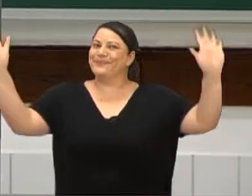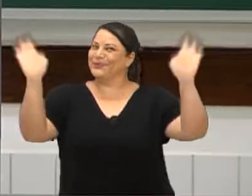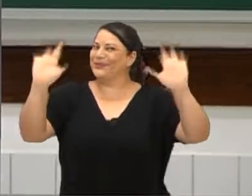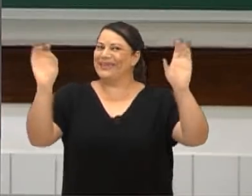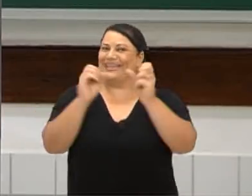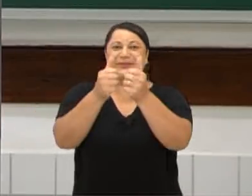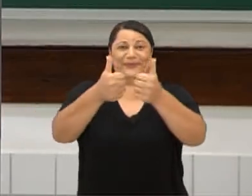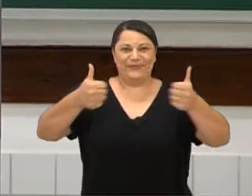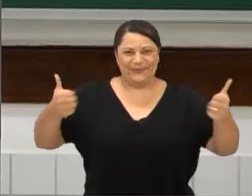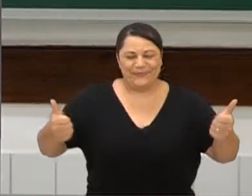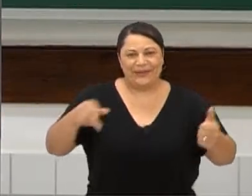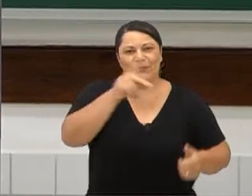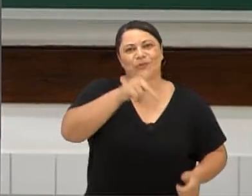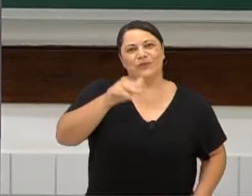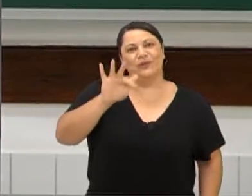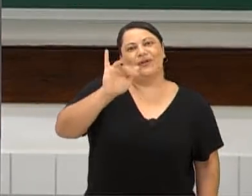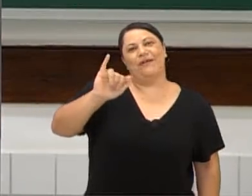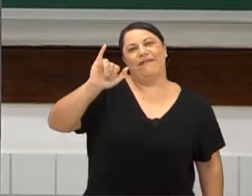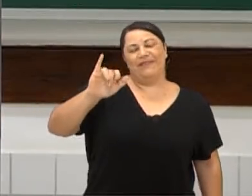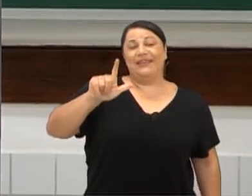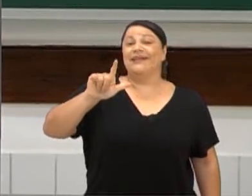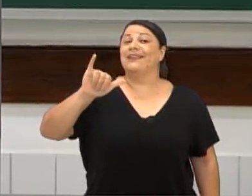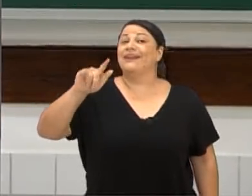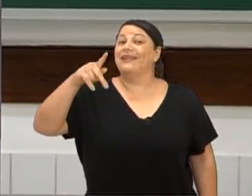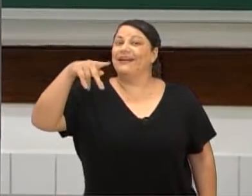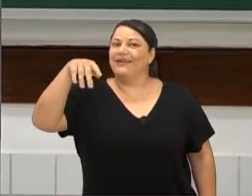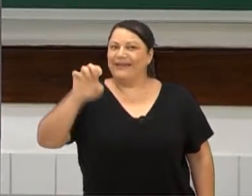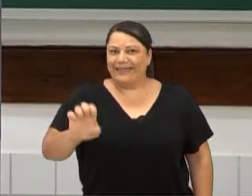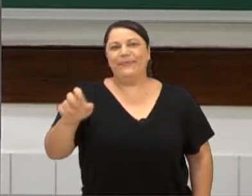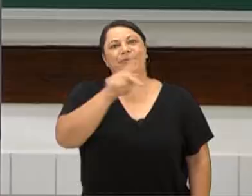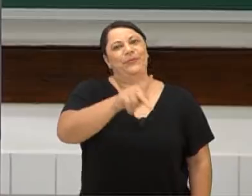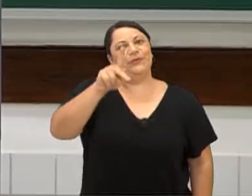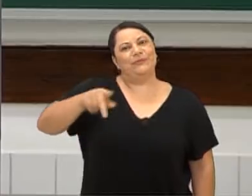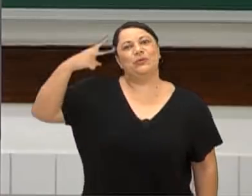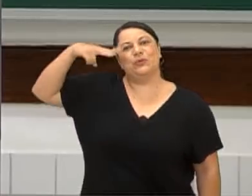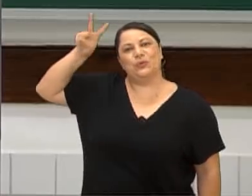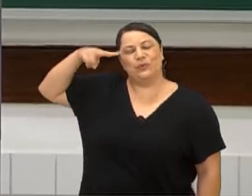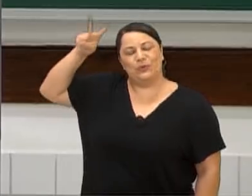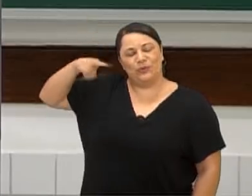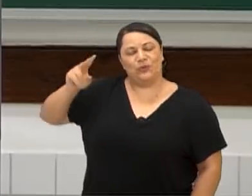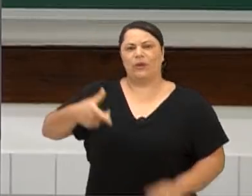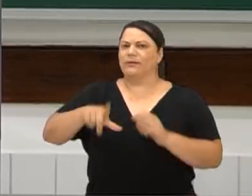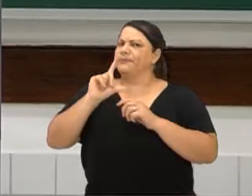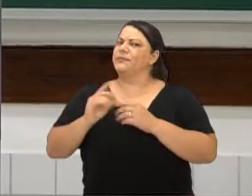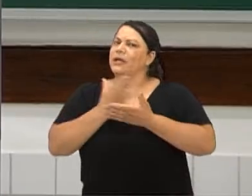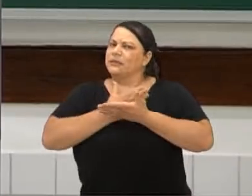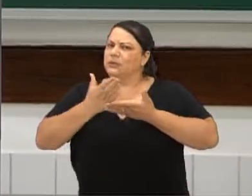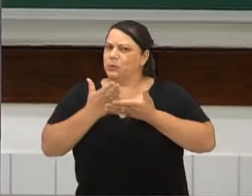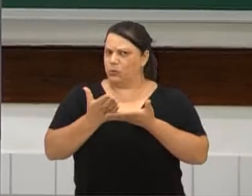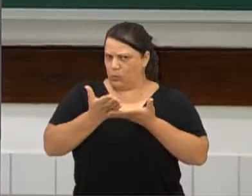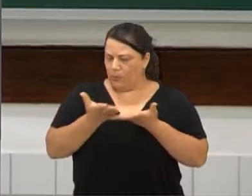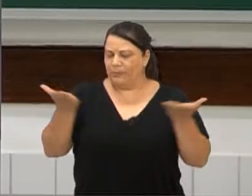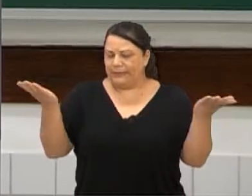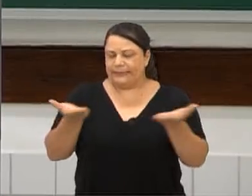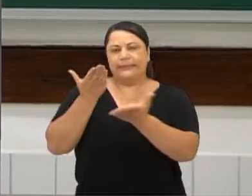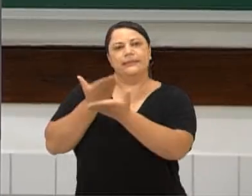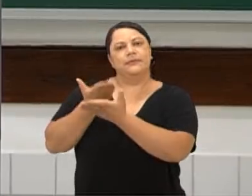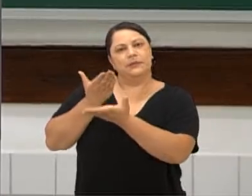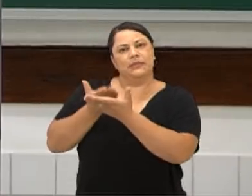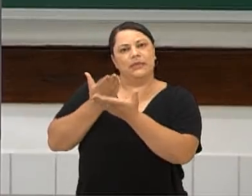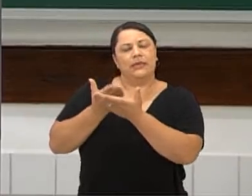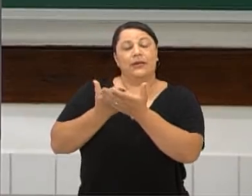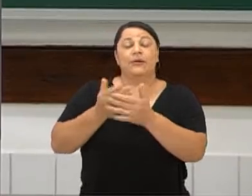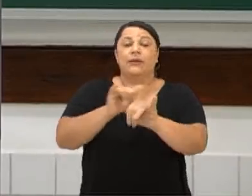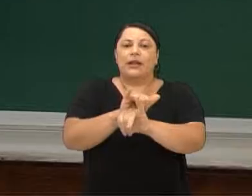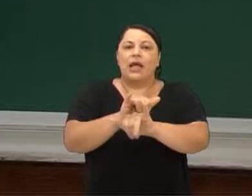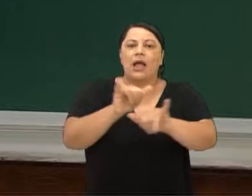Olá, tudo bem? Eu sou o professor Felipe Pego Camargos, professor de História. E antes de nós começarmos a nossa aula, quero falar